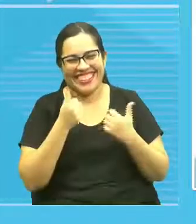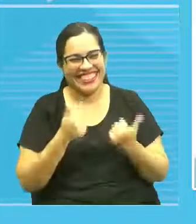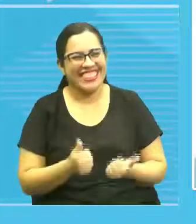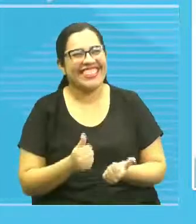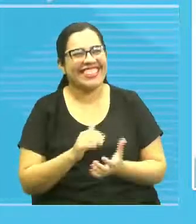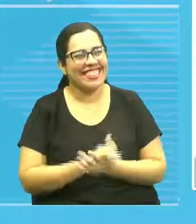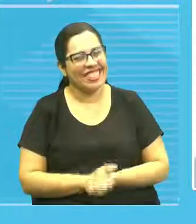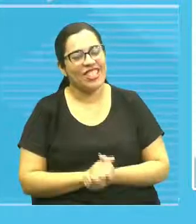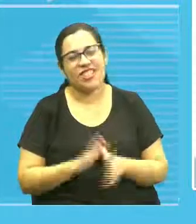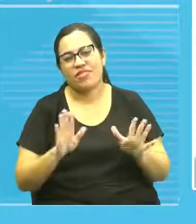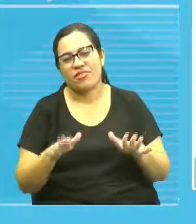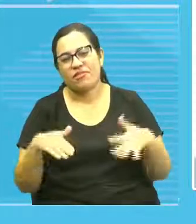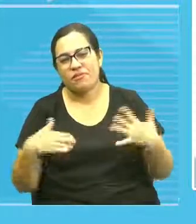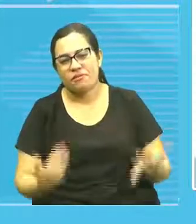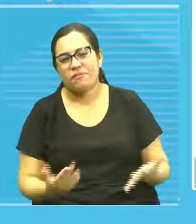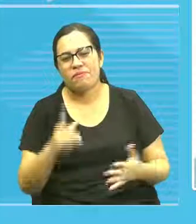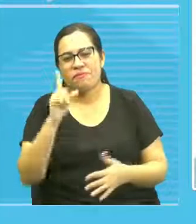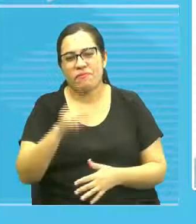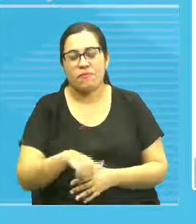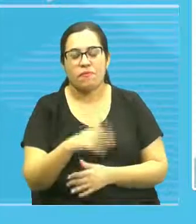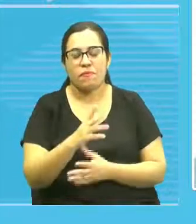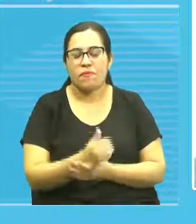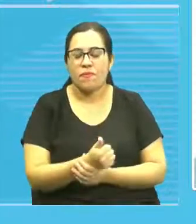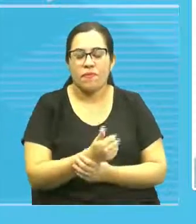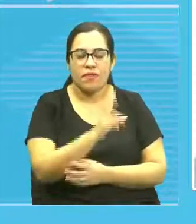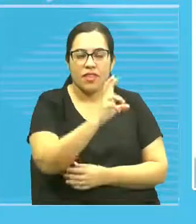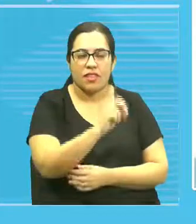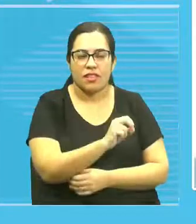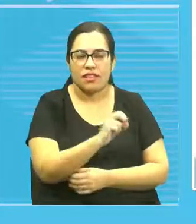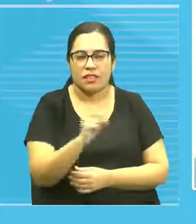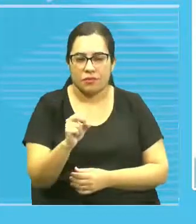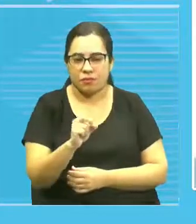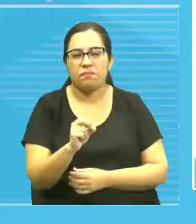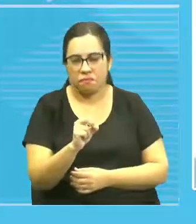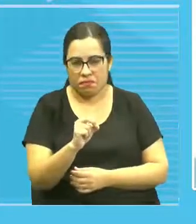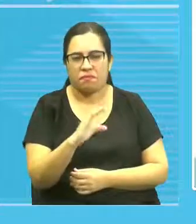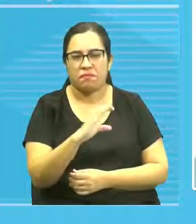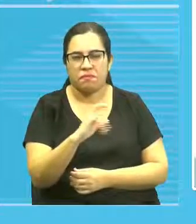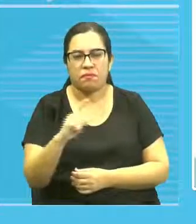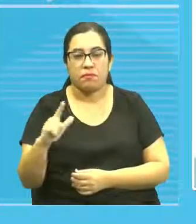Ó. 500 calorias por 100 gramas. Moço.